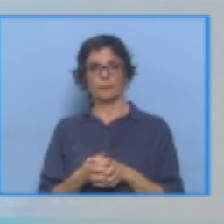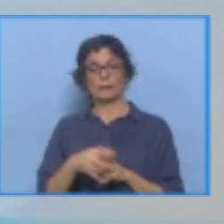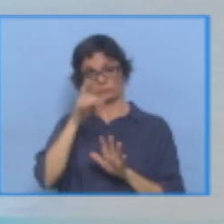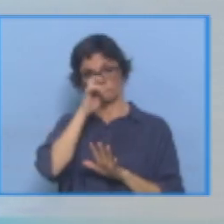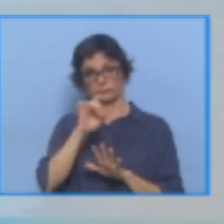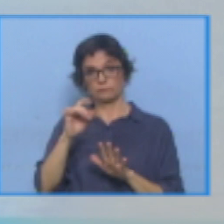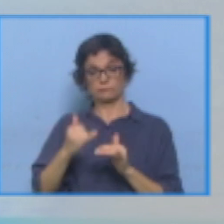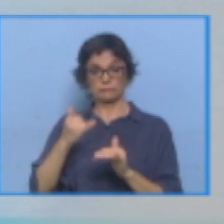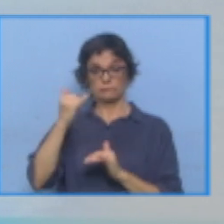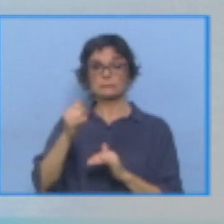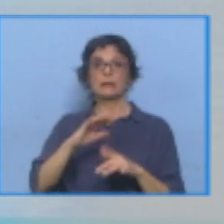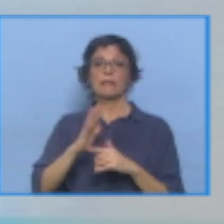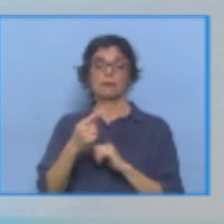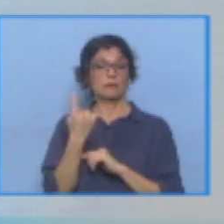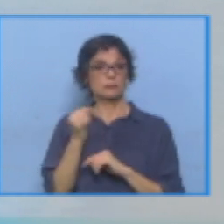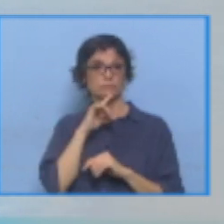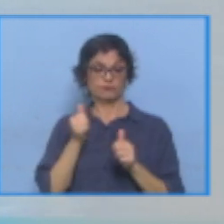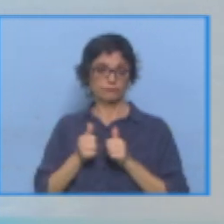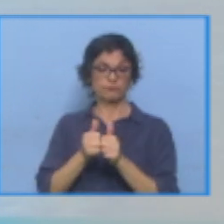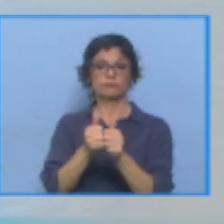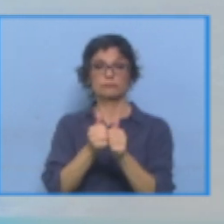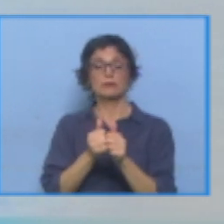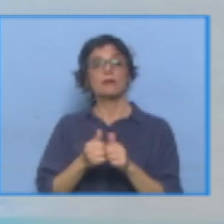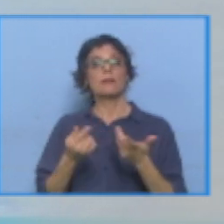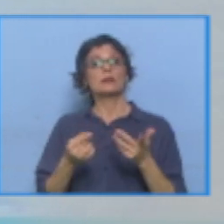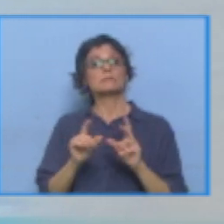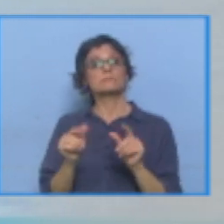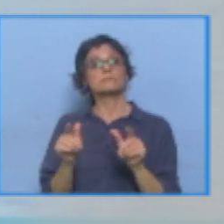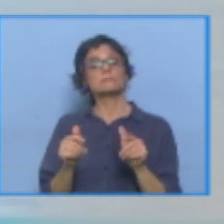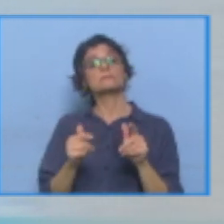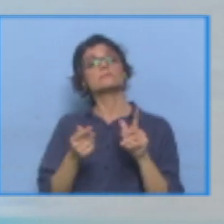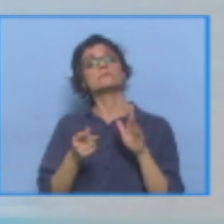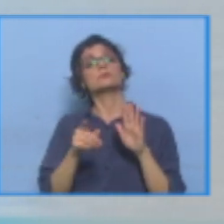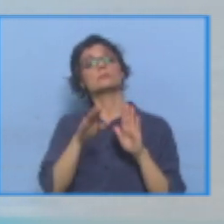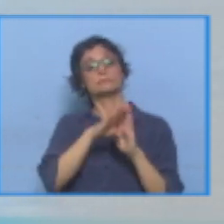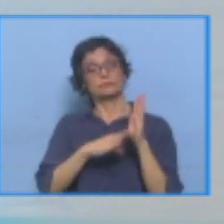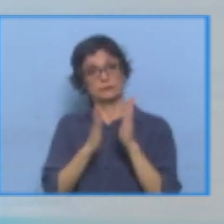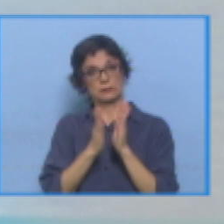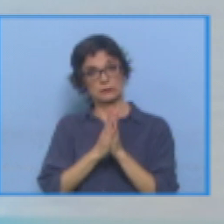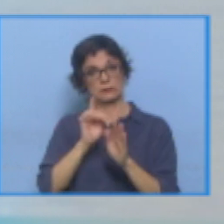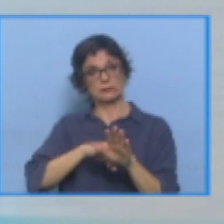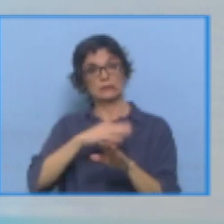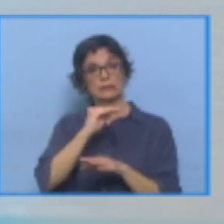Recordo que mais logo na Antena 1 ainda pode acompanhar a edição rádio do programa Eclésia quando forem